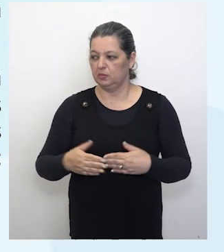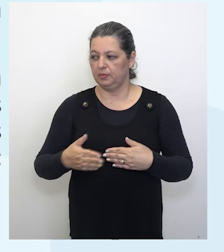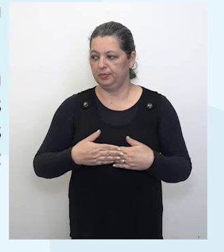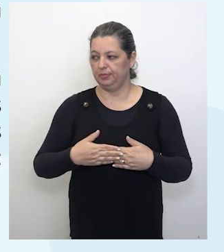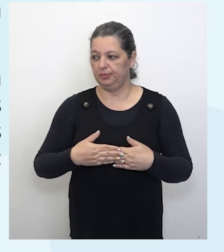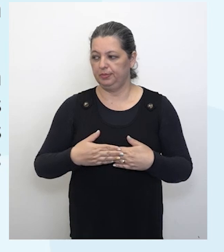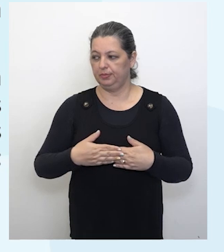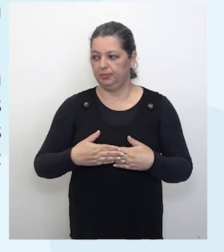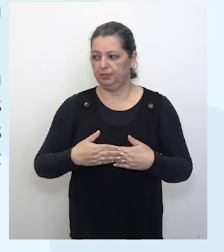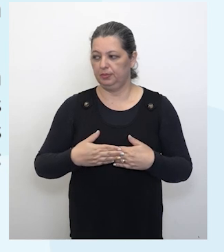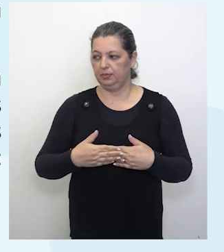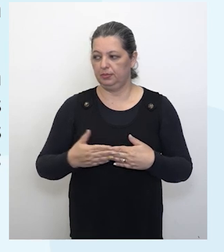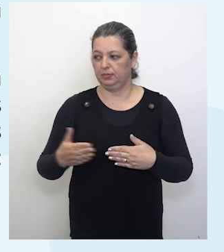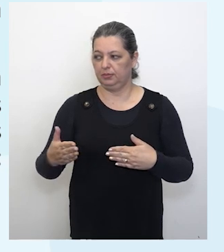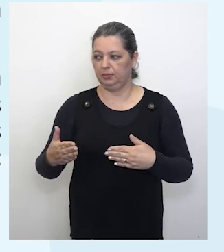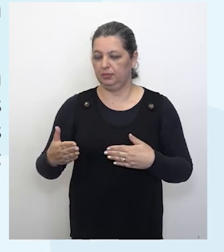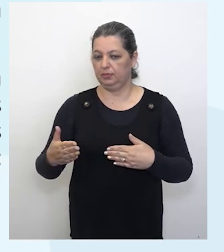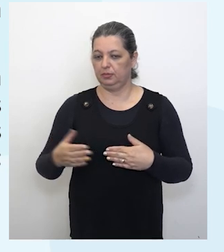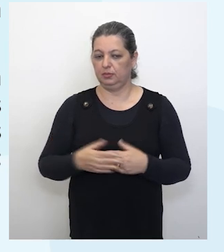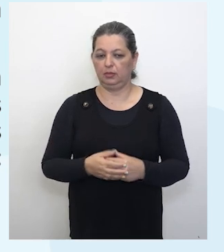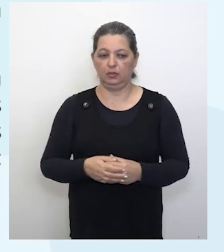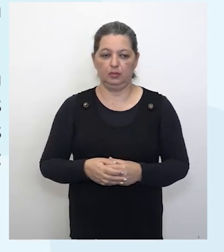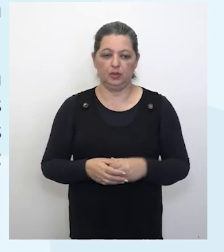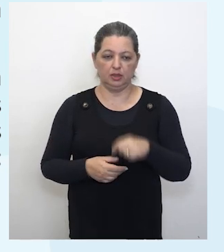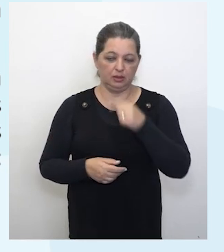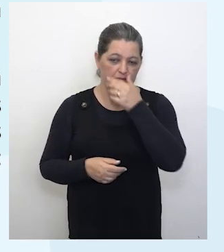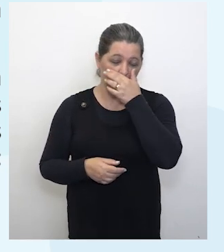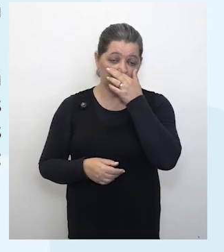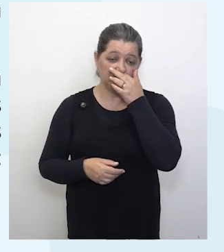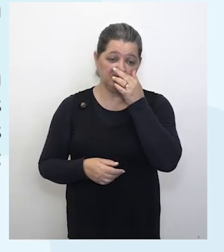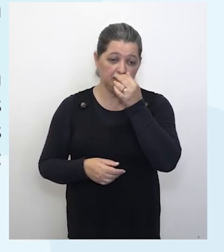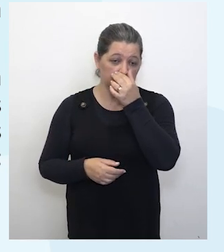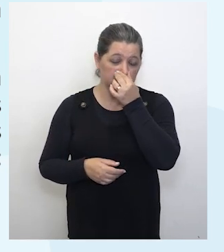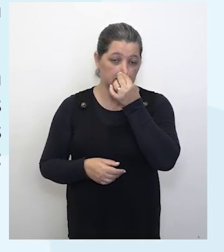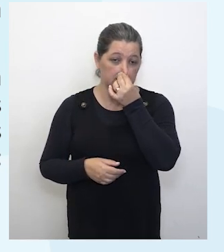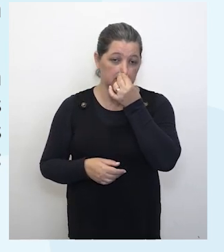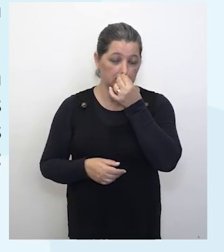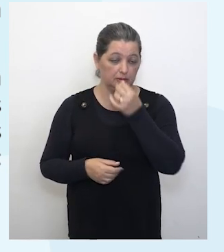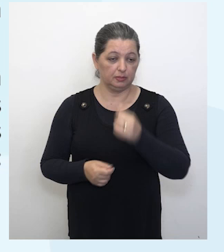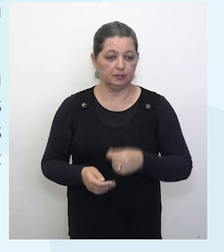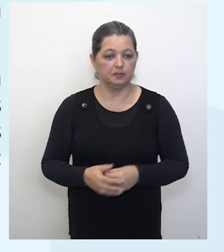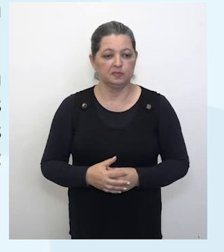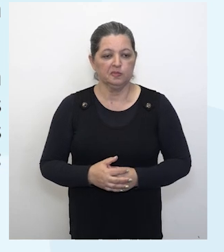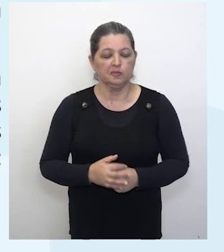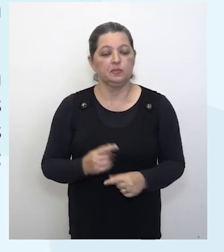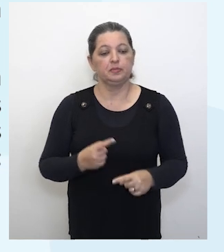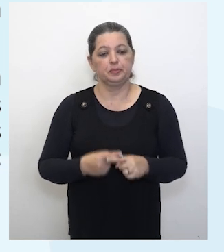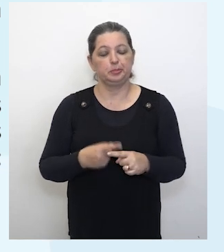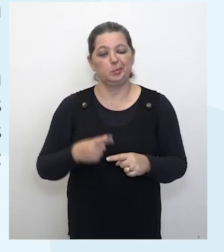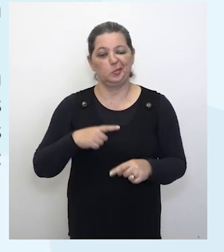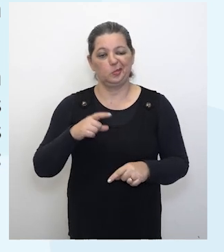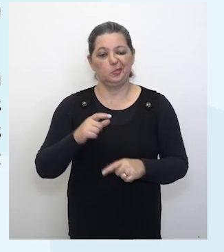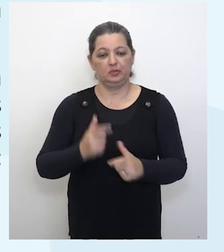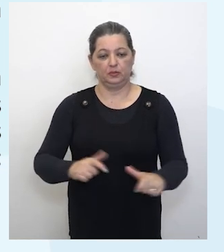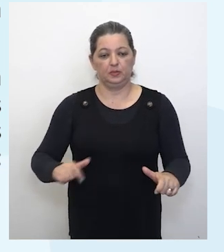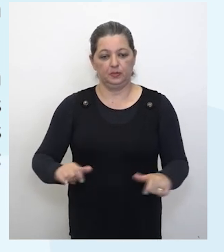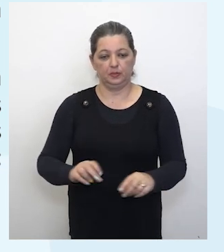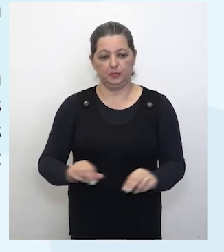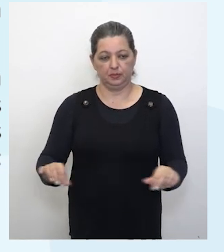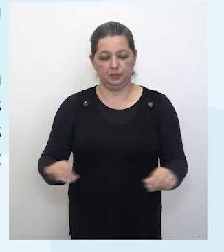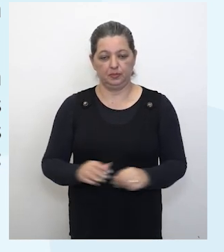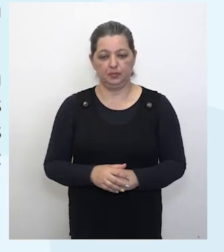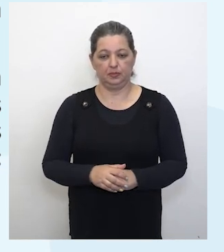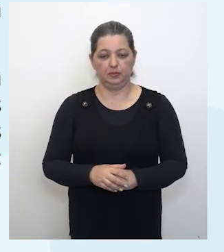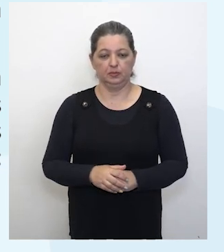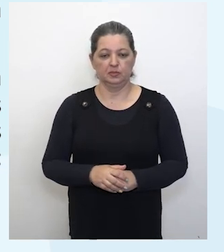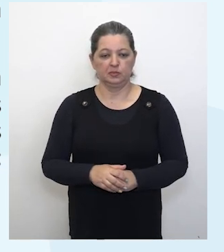ela é fixada juridicamente. E ao contrário do que a gente crê ali, né, que muitas vezes é só demarcação de terras, como a Jennifer falou, a gente